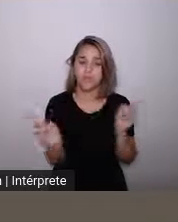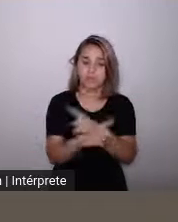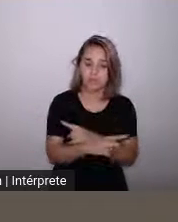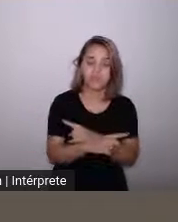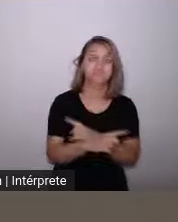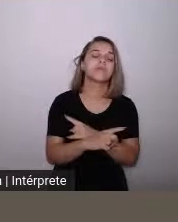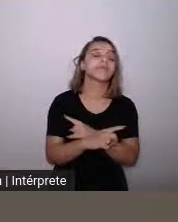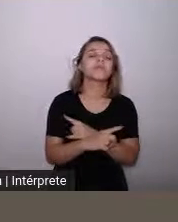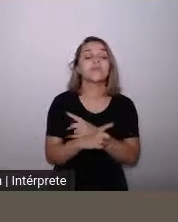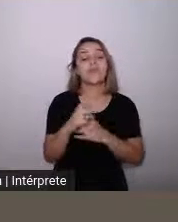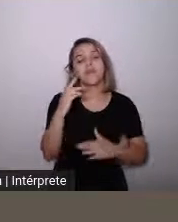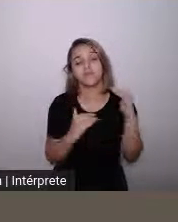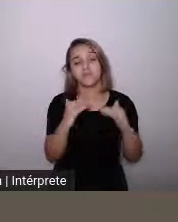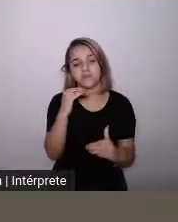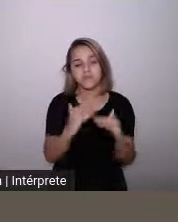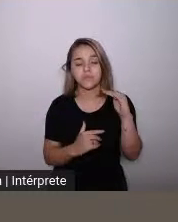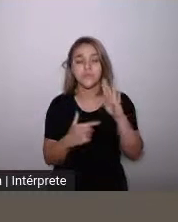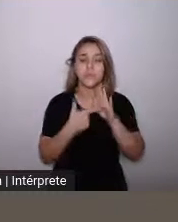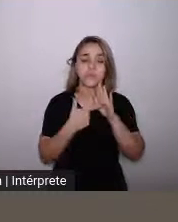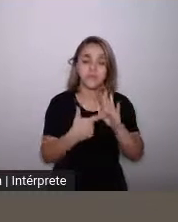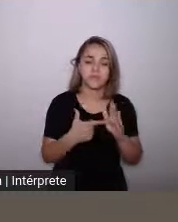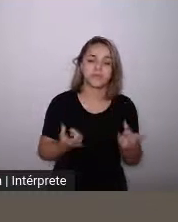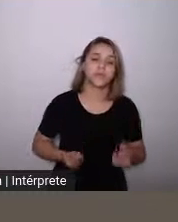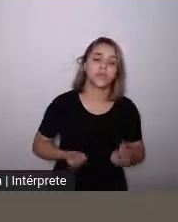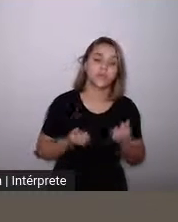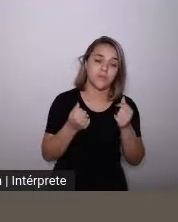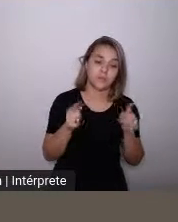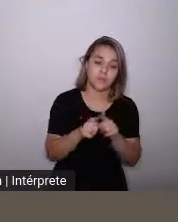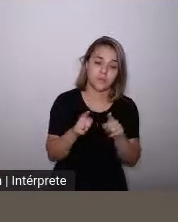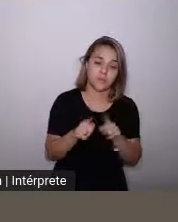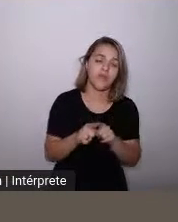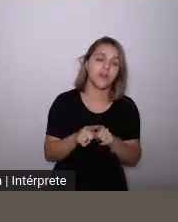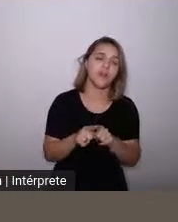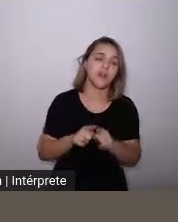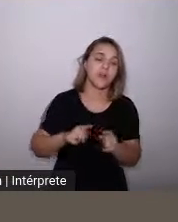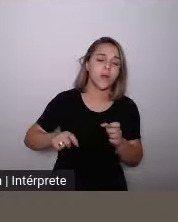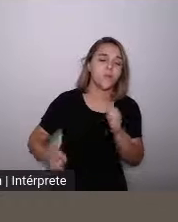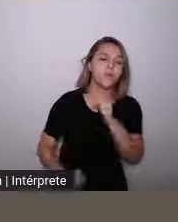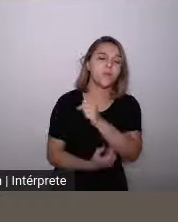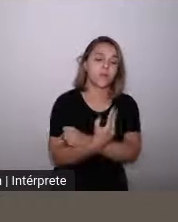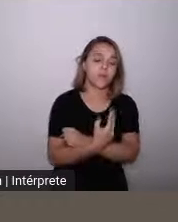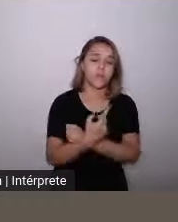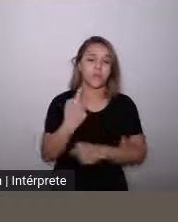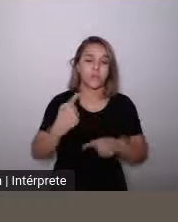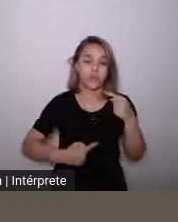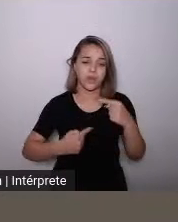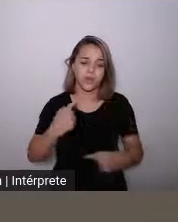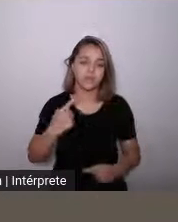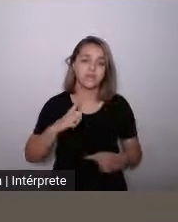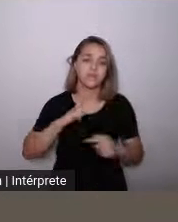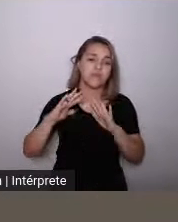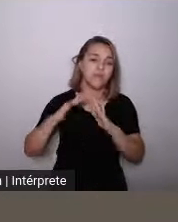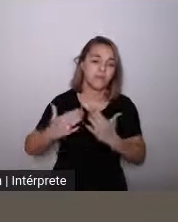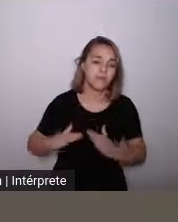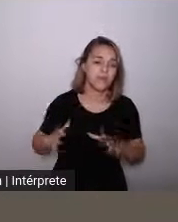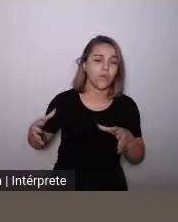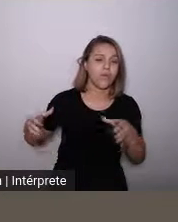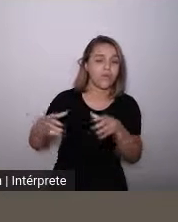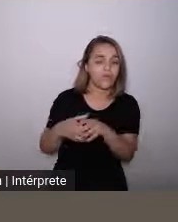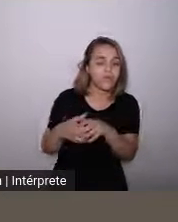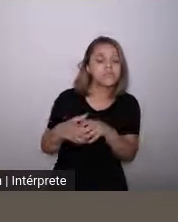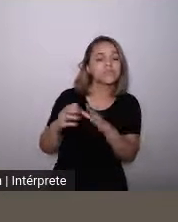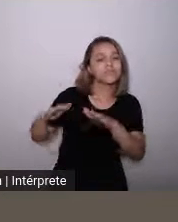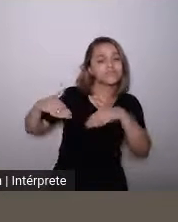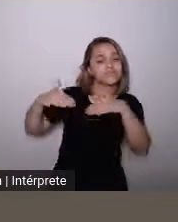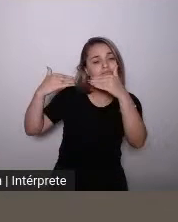as desigualdades sociais e econômicas e a corrupção política, bem como a decadência da elite monarquista, em especial associada ao Vale